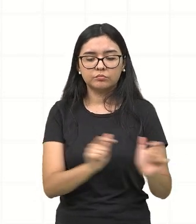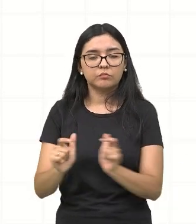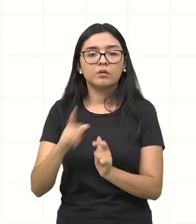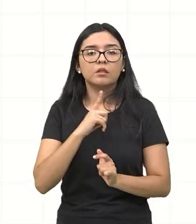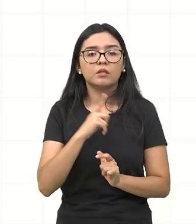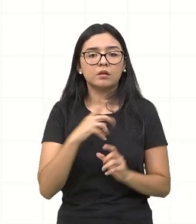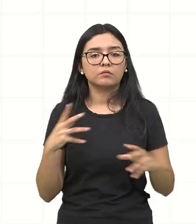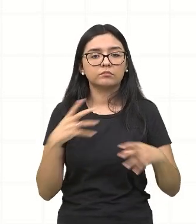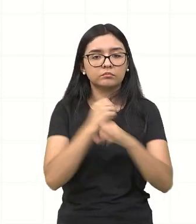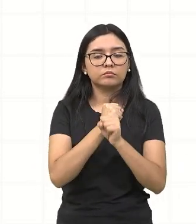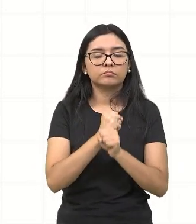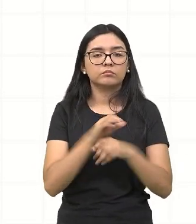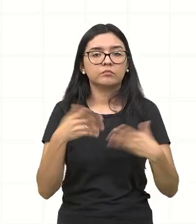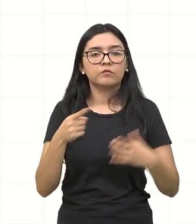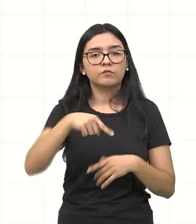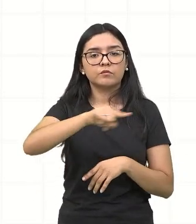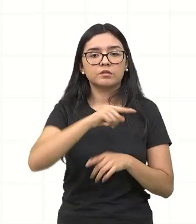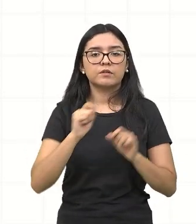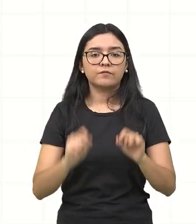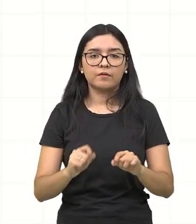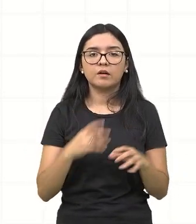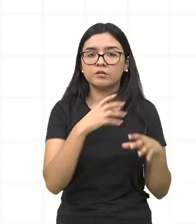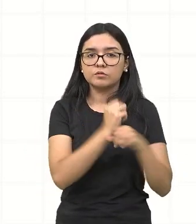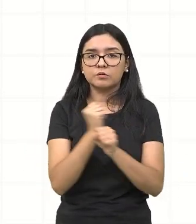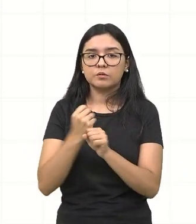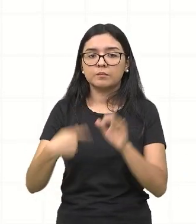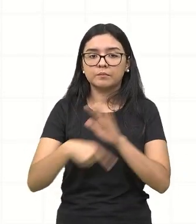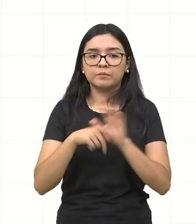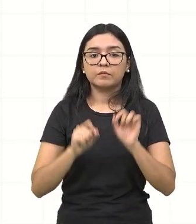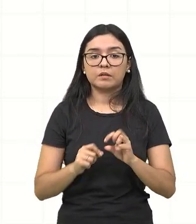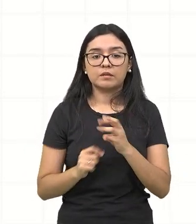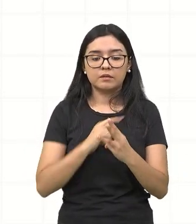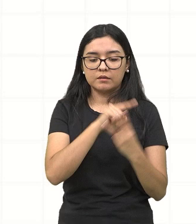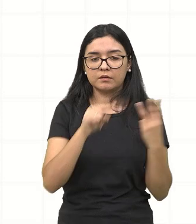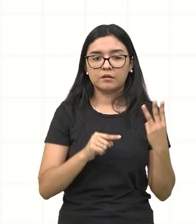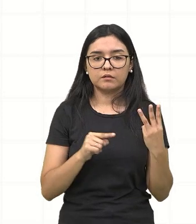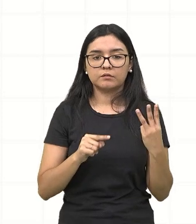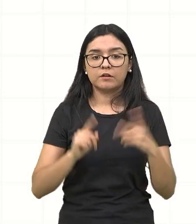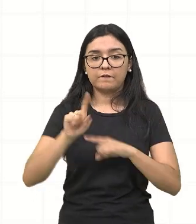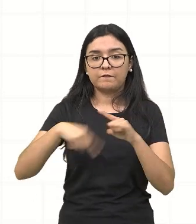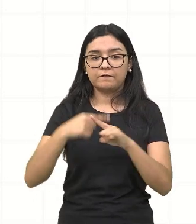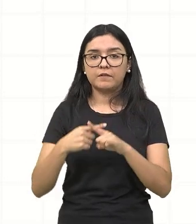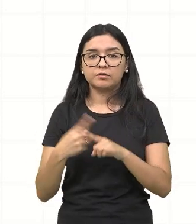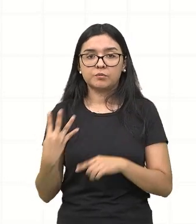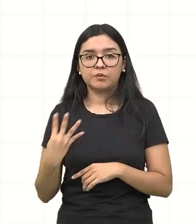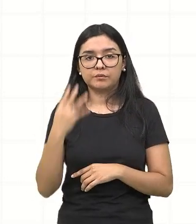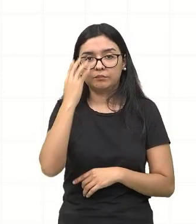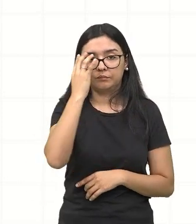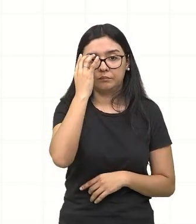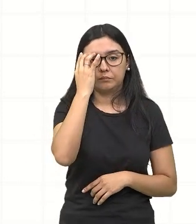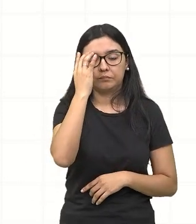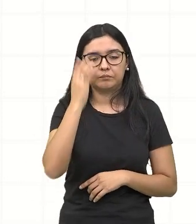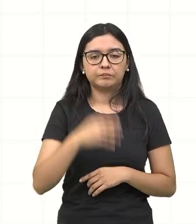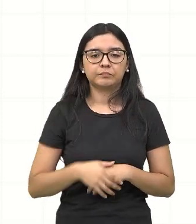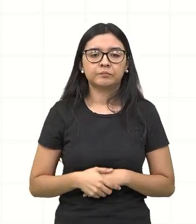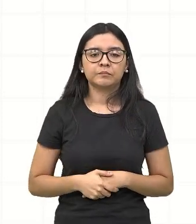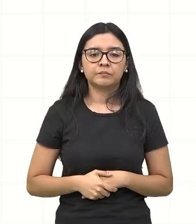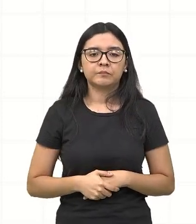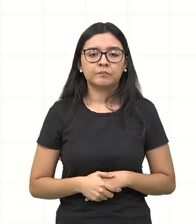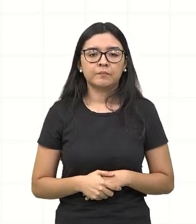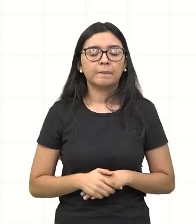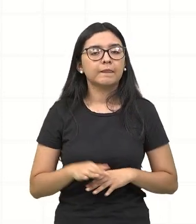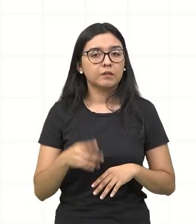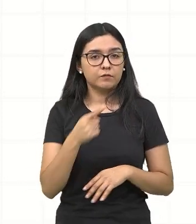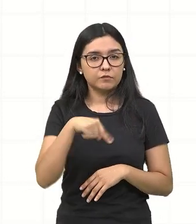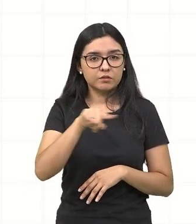Aí basta você fazer um produto, ó, de 3, ó, vezes 4. Fazendo um produto, fazendo essa